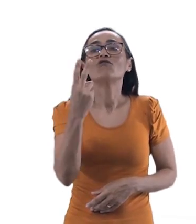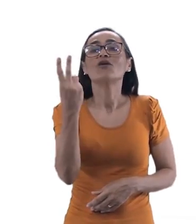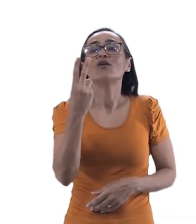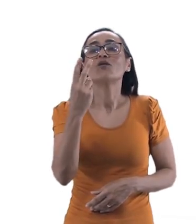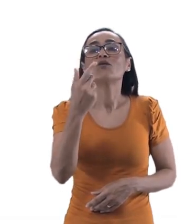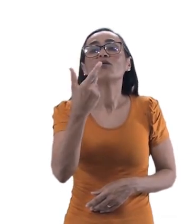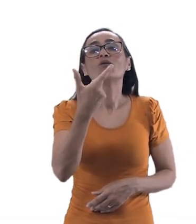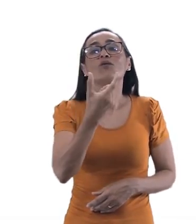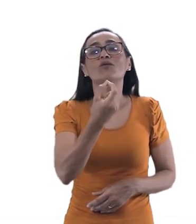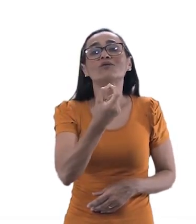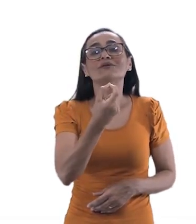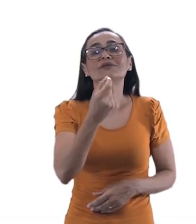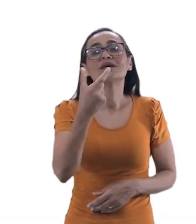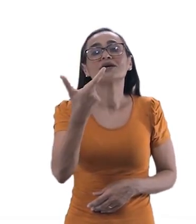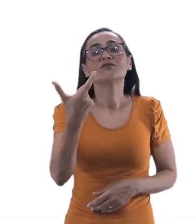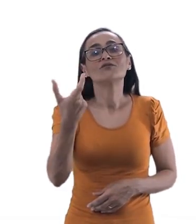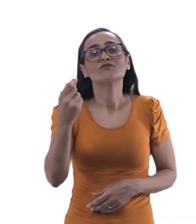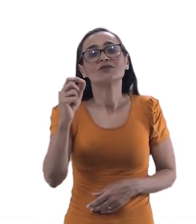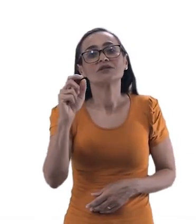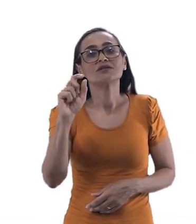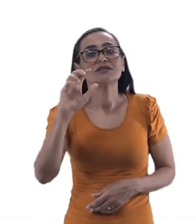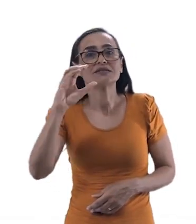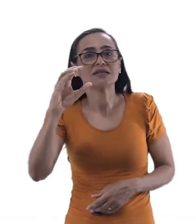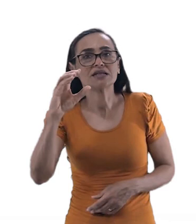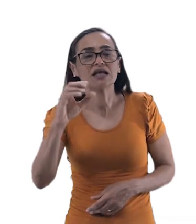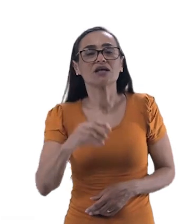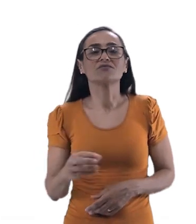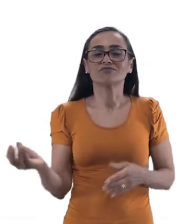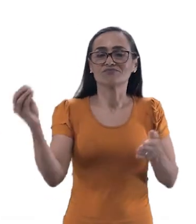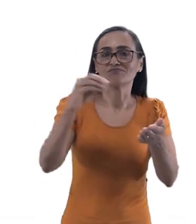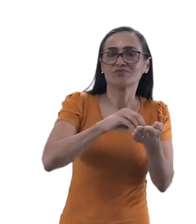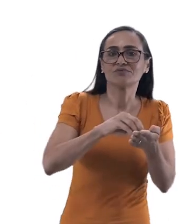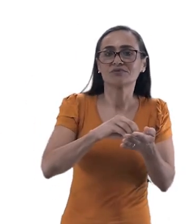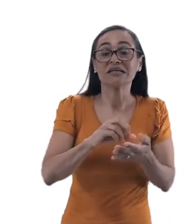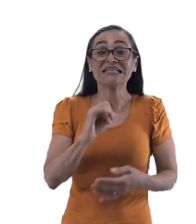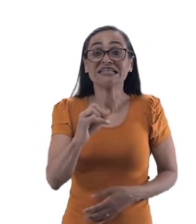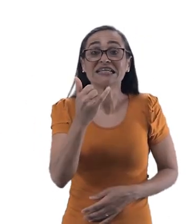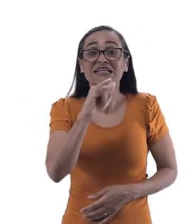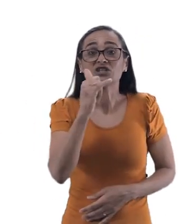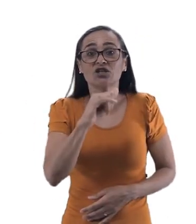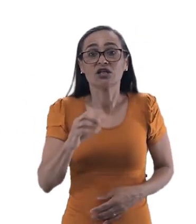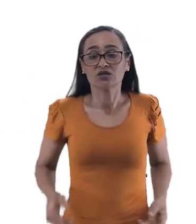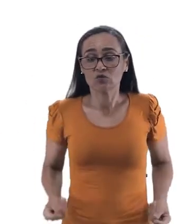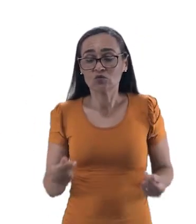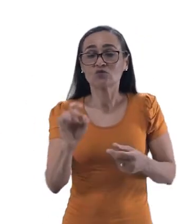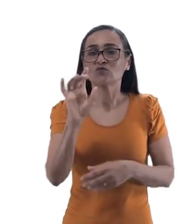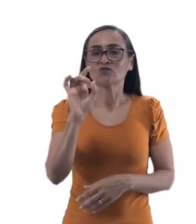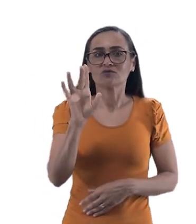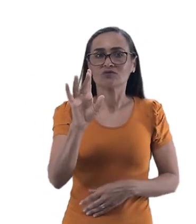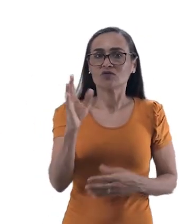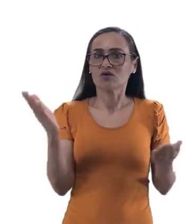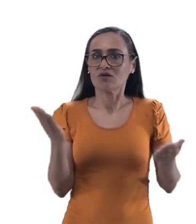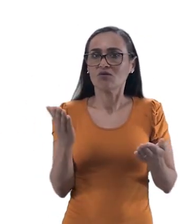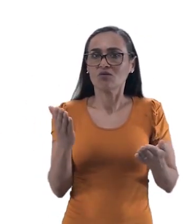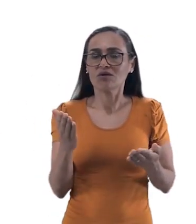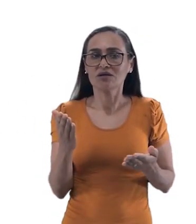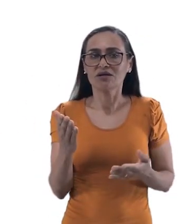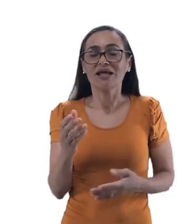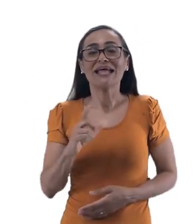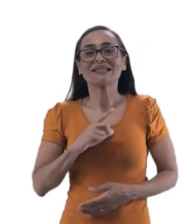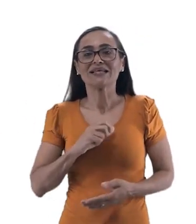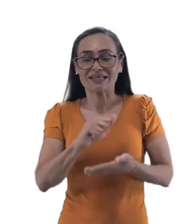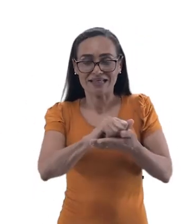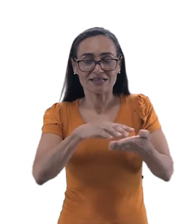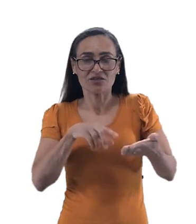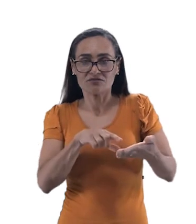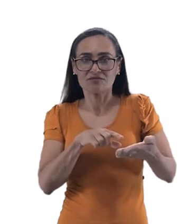20 centavos. Se eu fosse considerar só esse recurso de energia elétrica, como estamos fazendo aqui agora, eu tenho